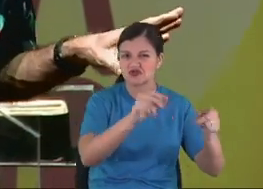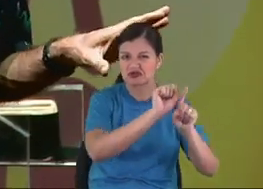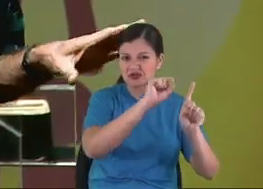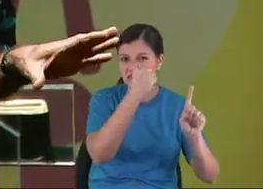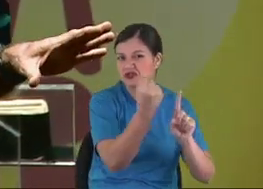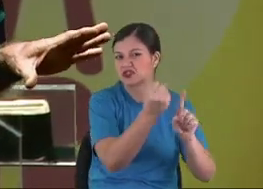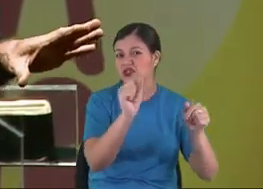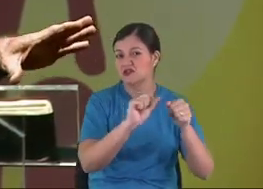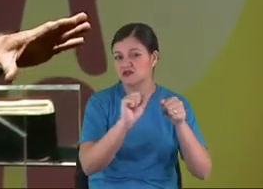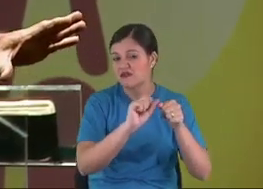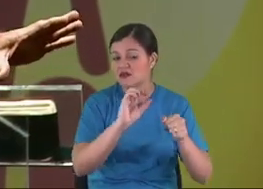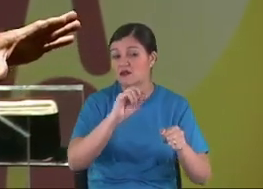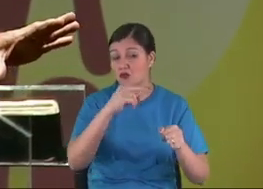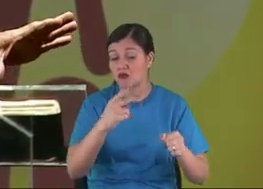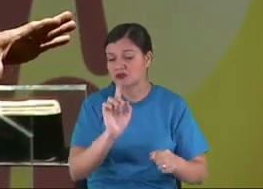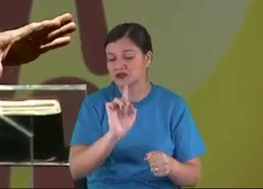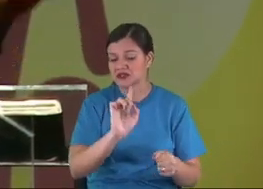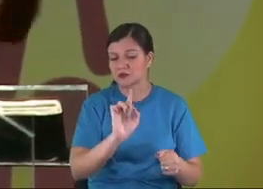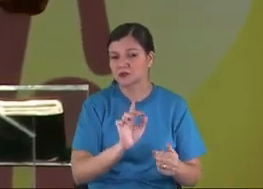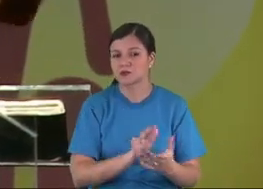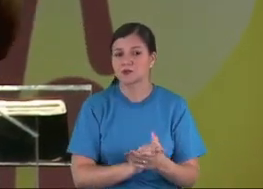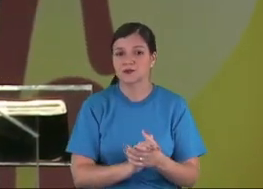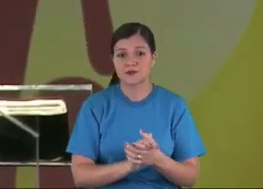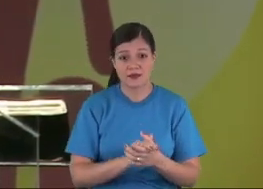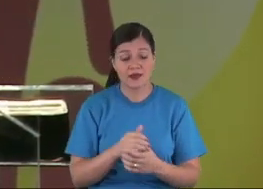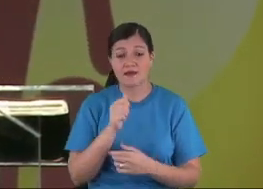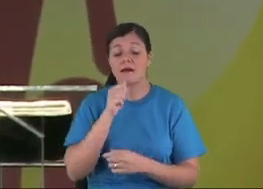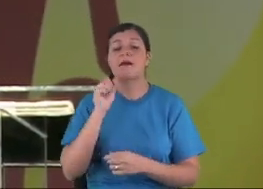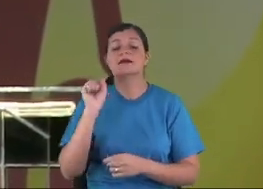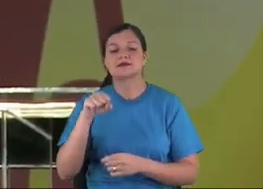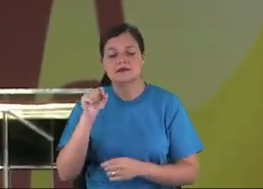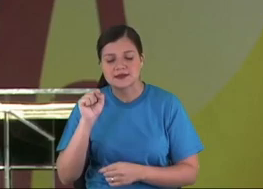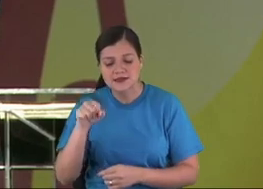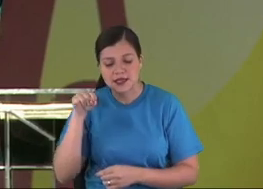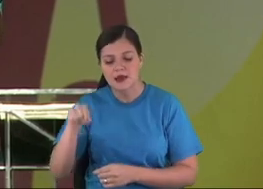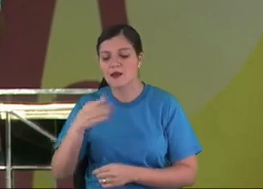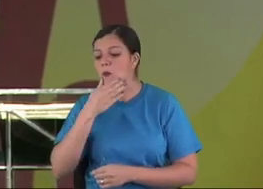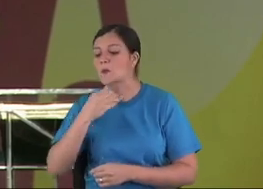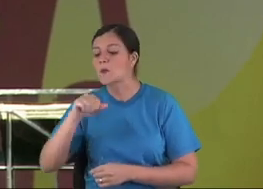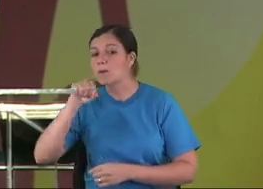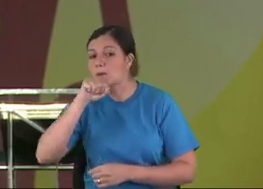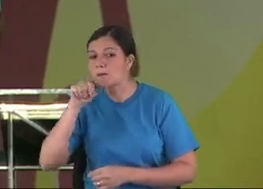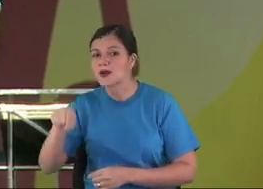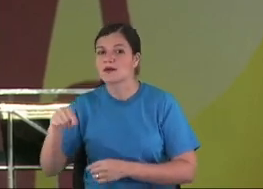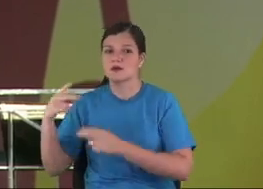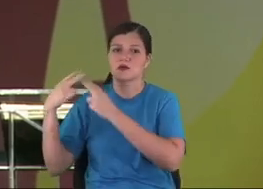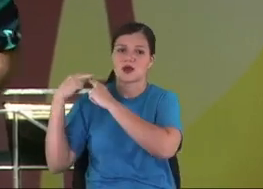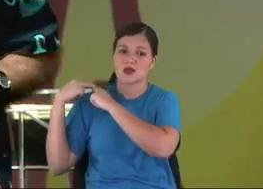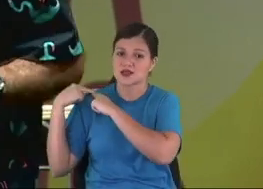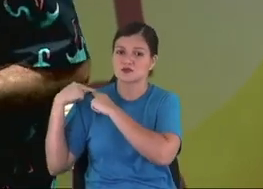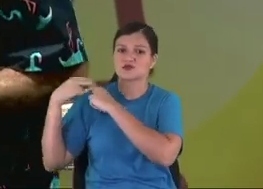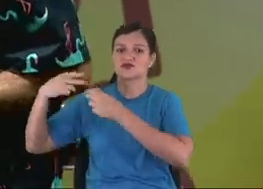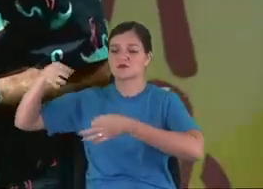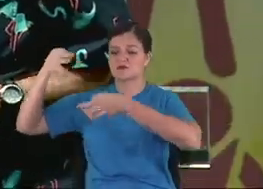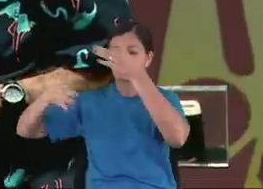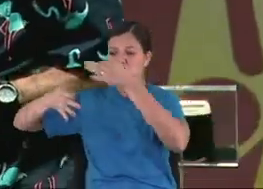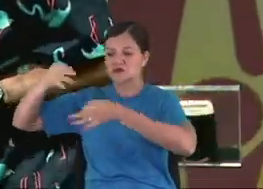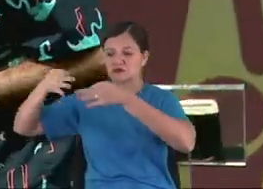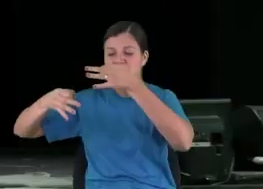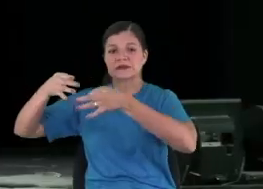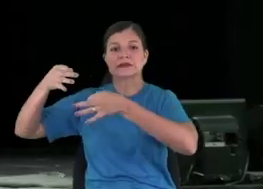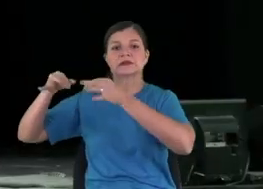não faça, ainda é o pai que será julgado pela família, é o pai que será